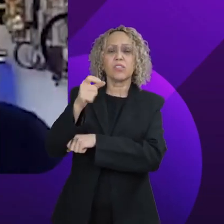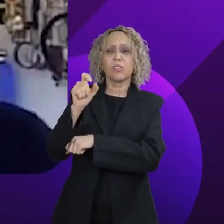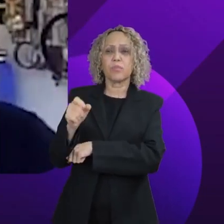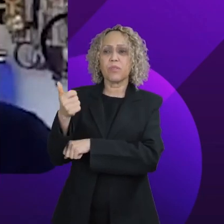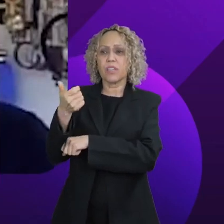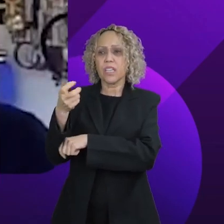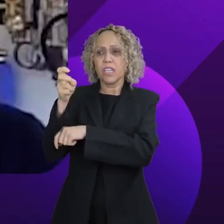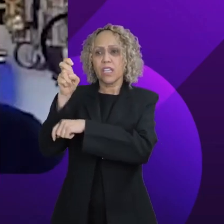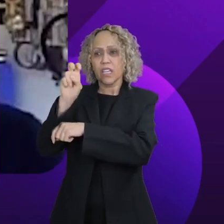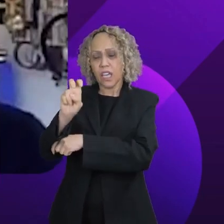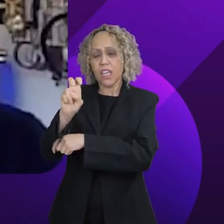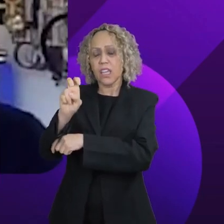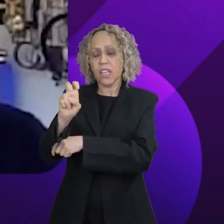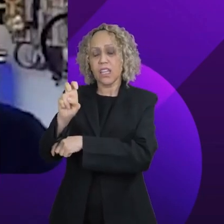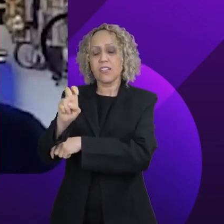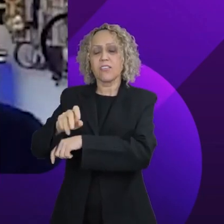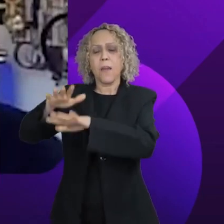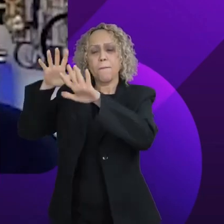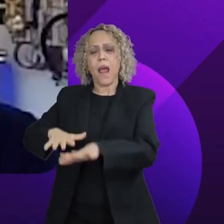marcha nacional,